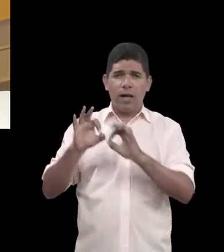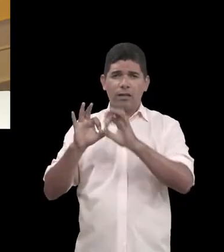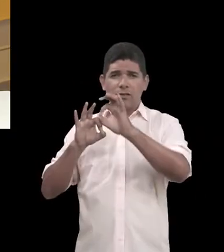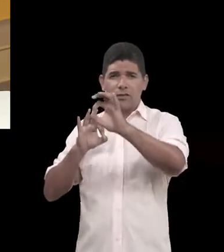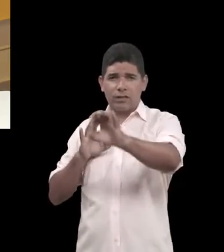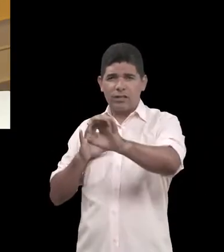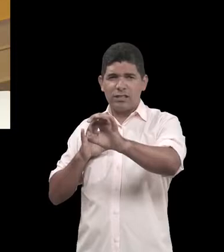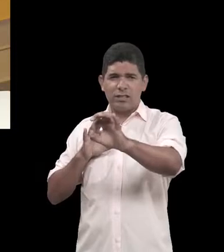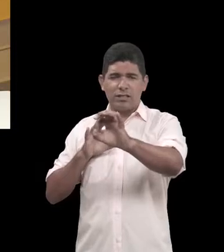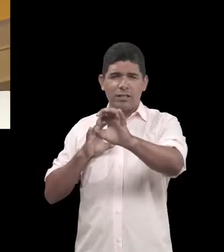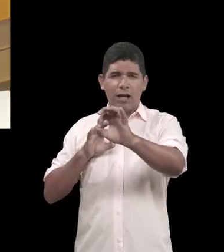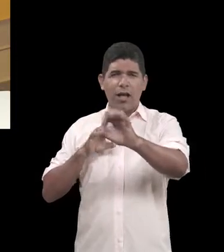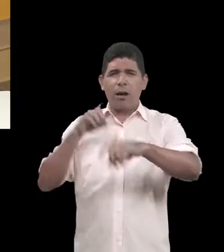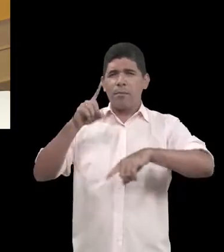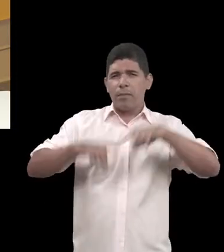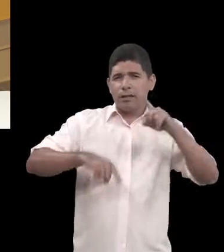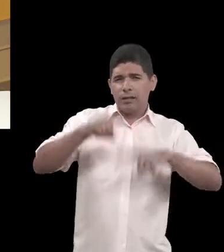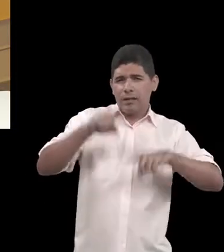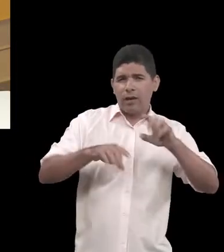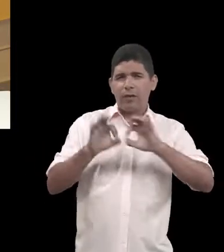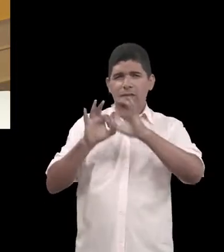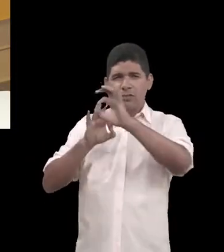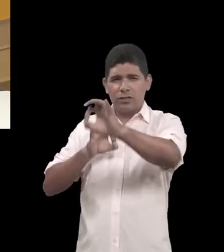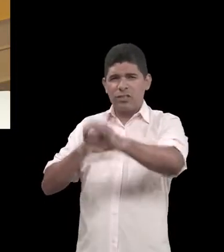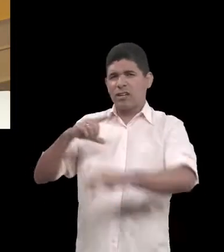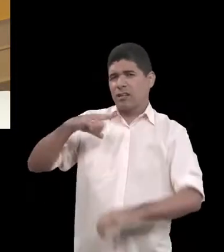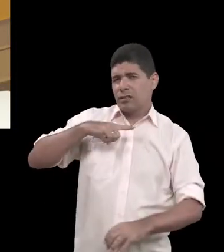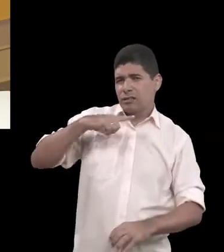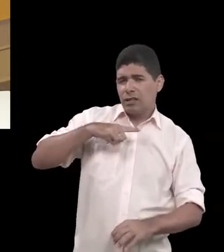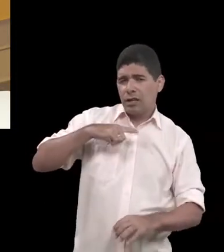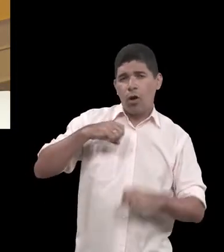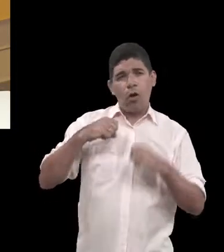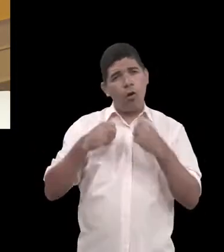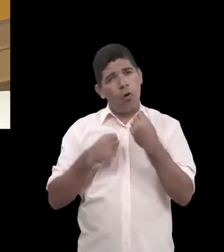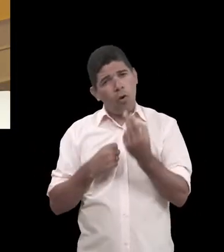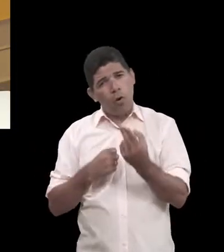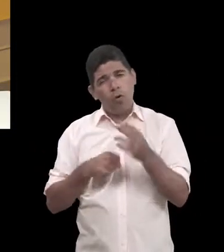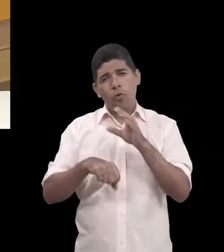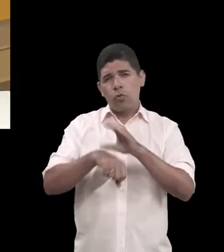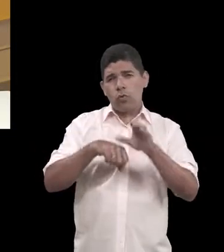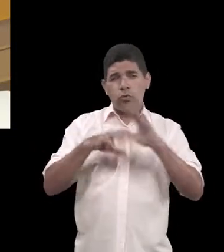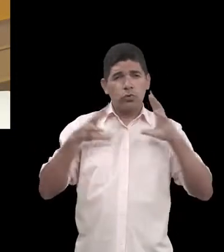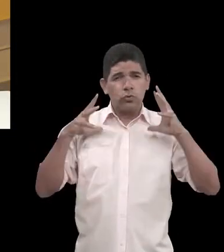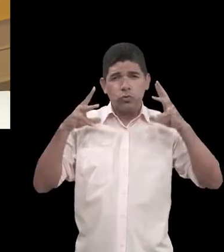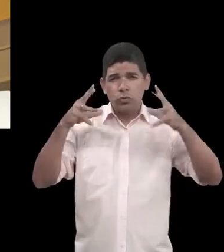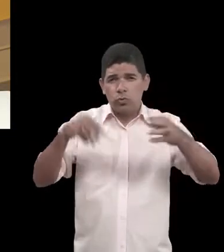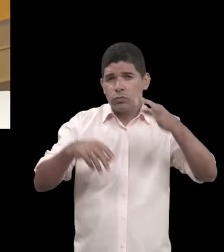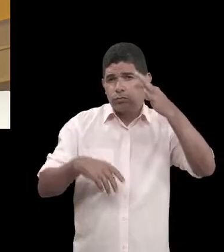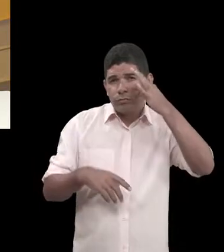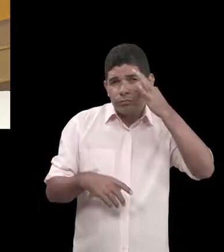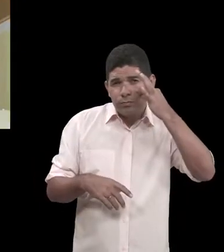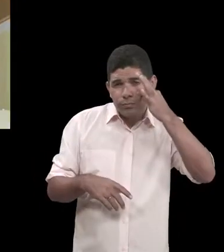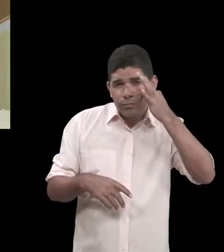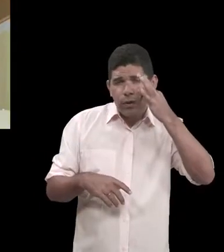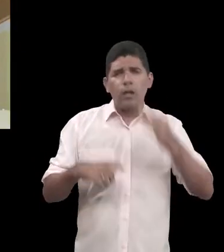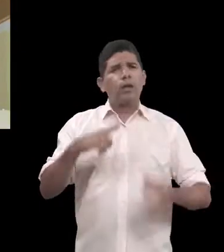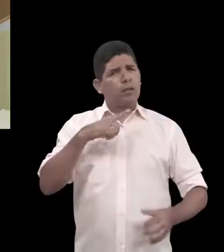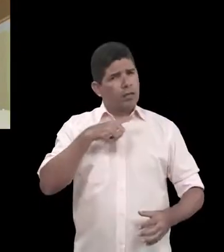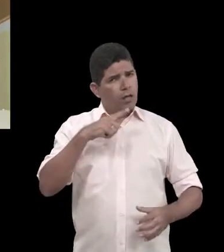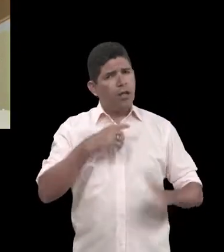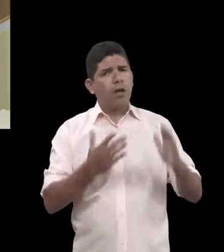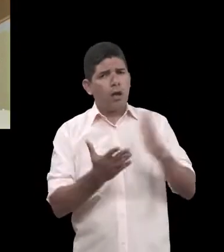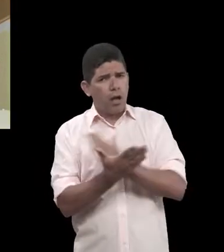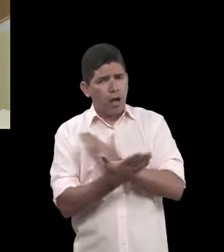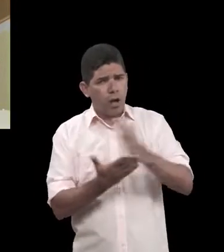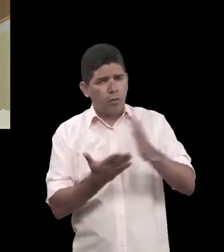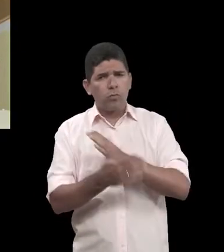o material no próprio curso? Ou todo o curso é realmente presencial? Tem cursos EAD sendo ministrado, a UFSC